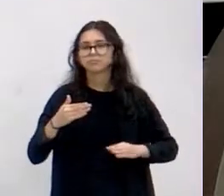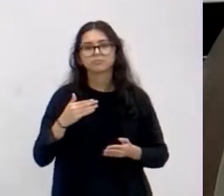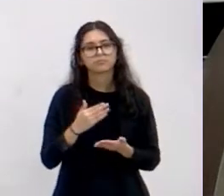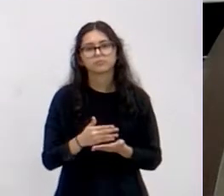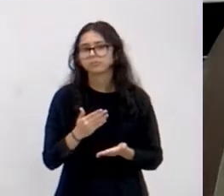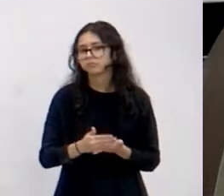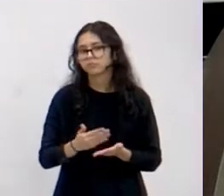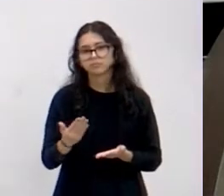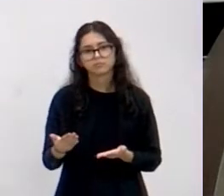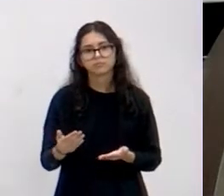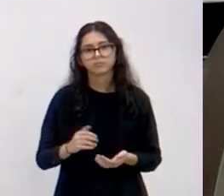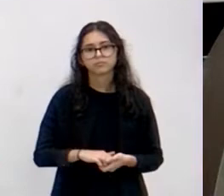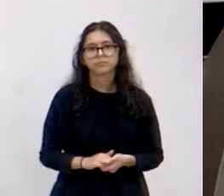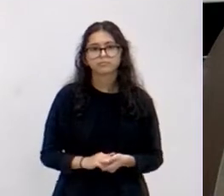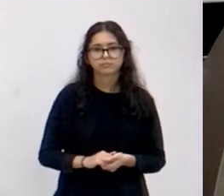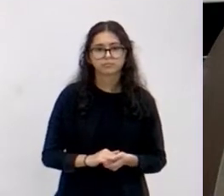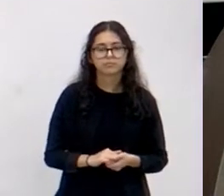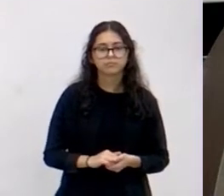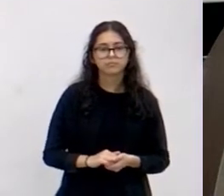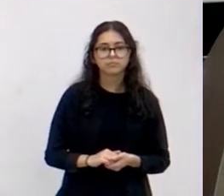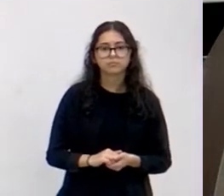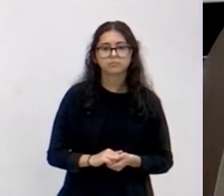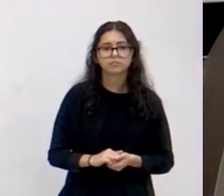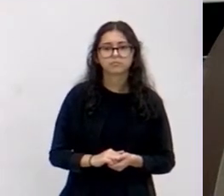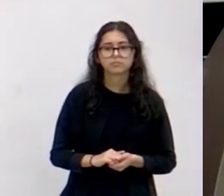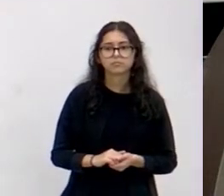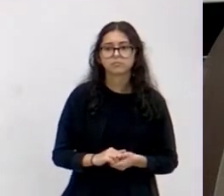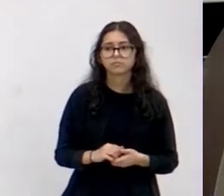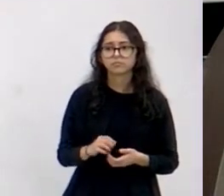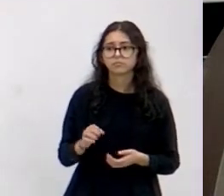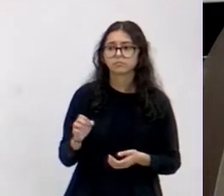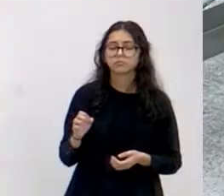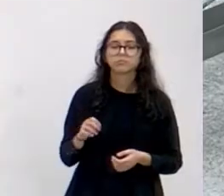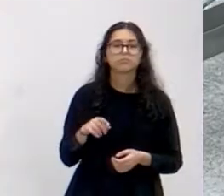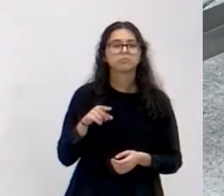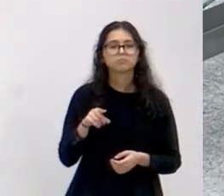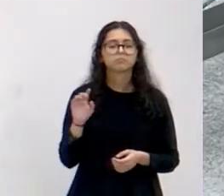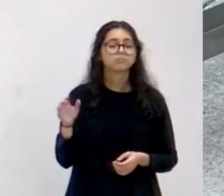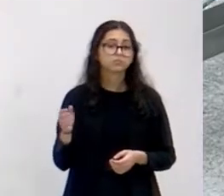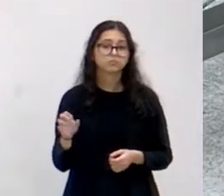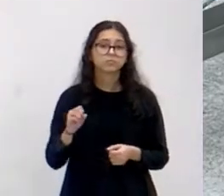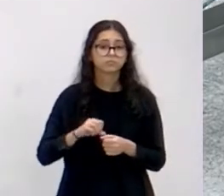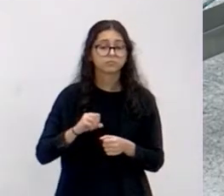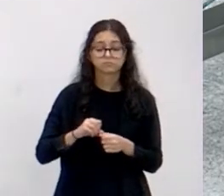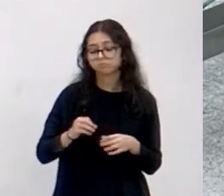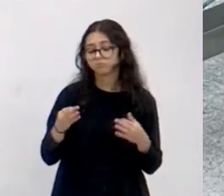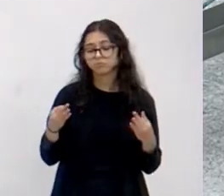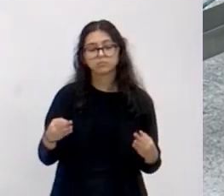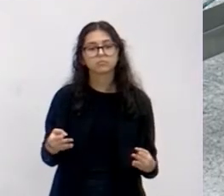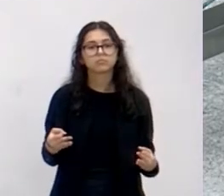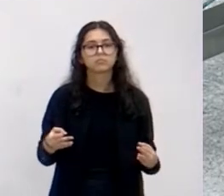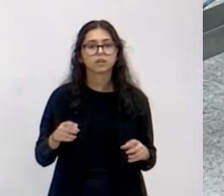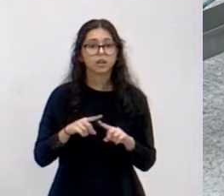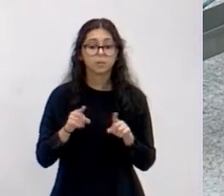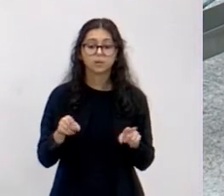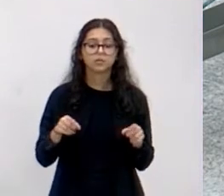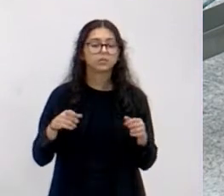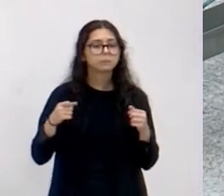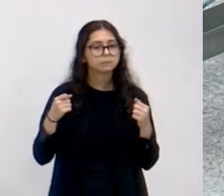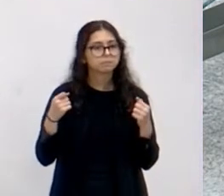com a motivação errada com propósito errado pedindo completamente errado o que você está pedindo a